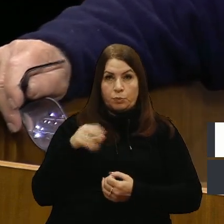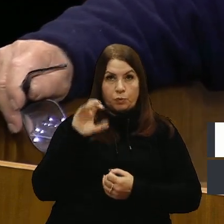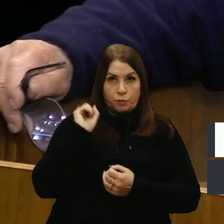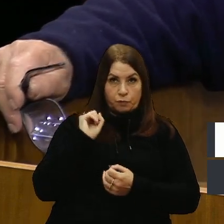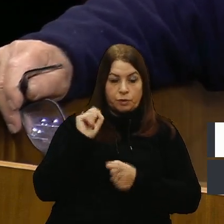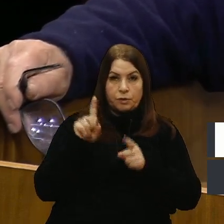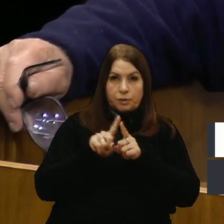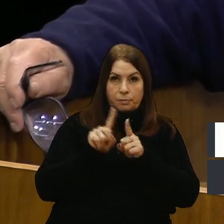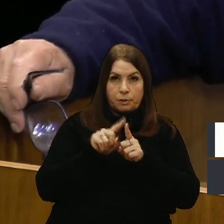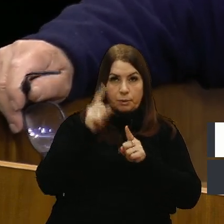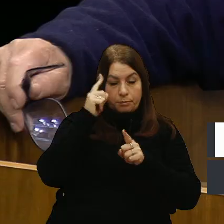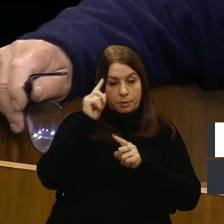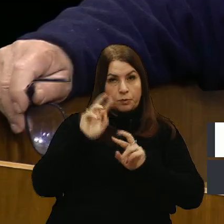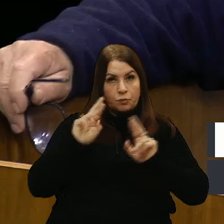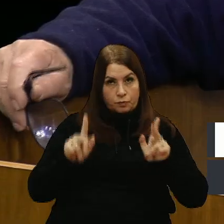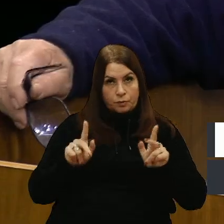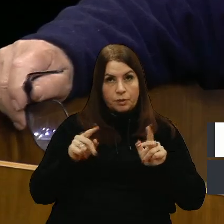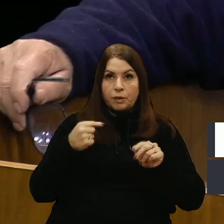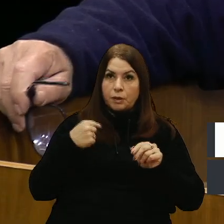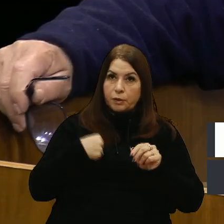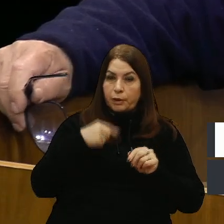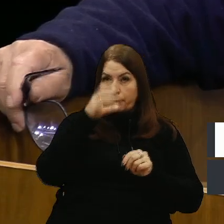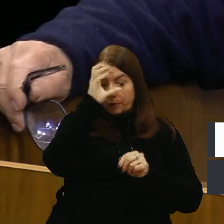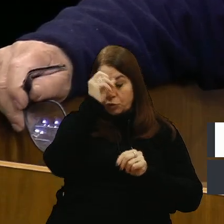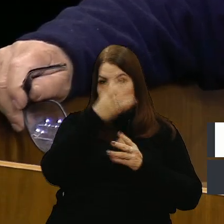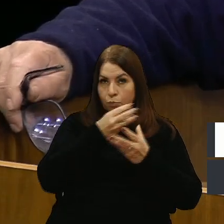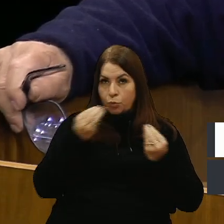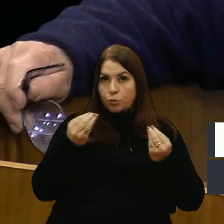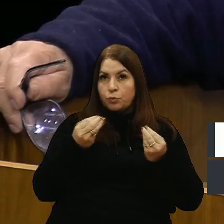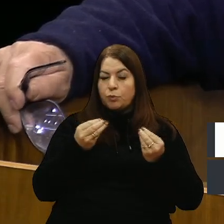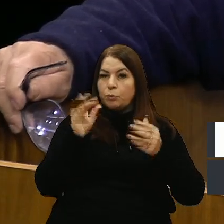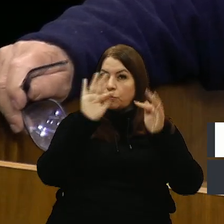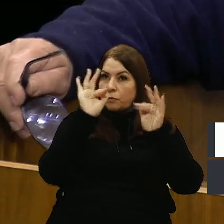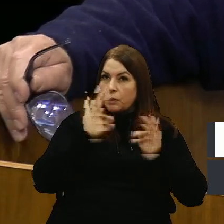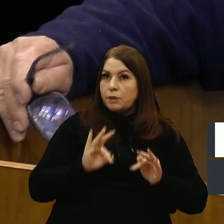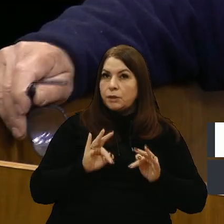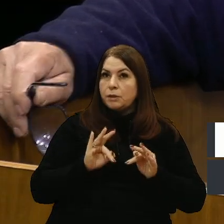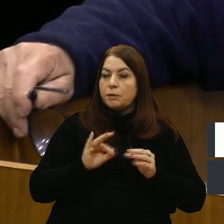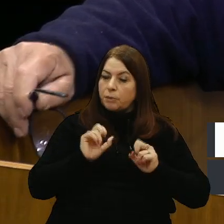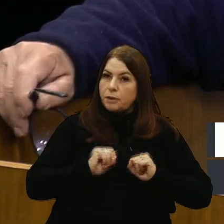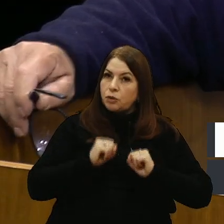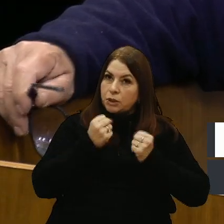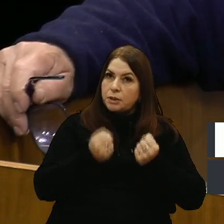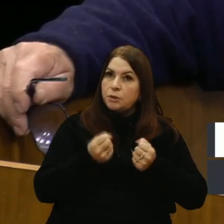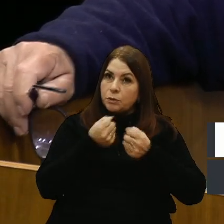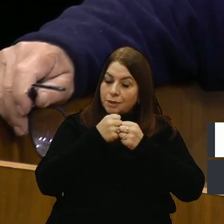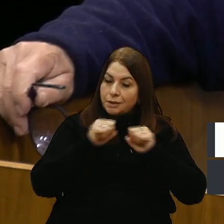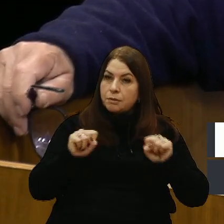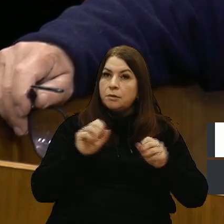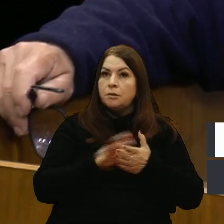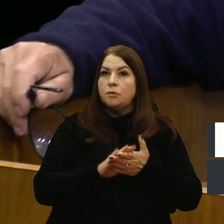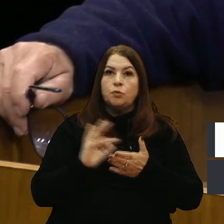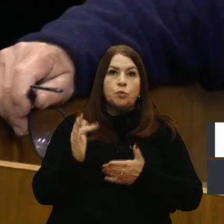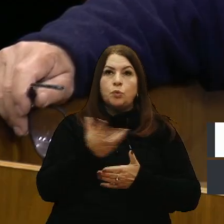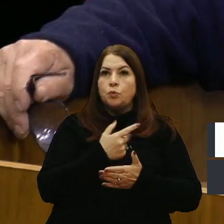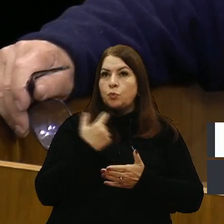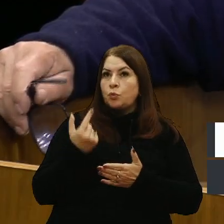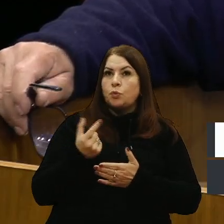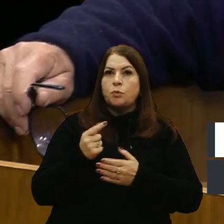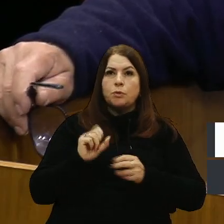ouvir também os que pensam diferentes. E eu aprendi muito e estou muito feliz pela dedicação da Secretaria, de todos que